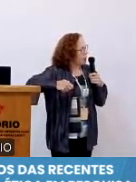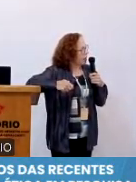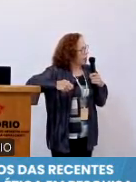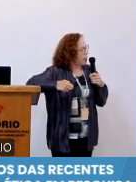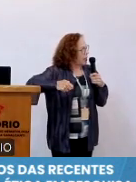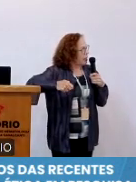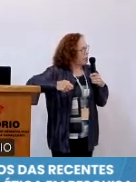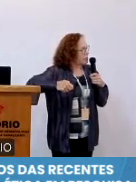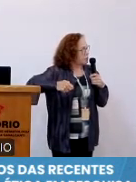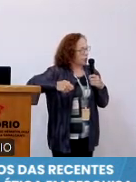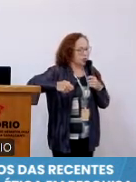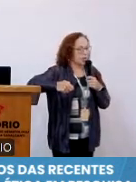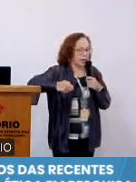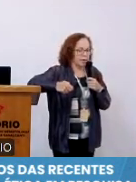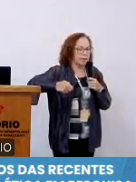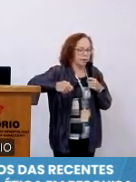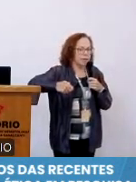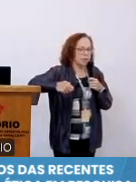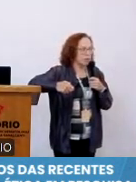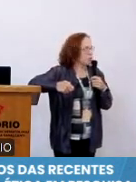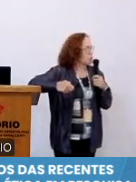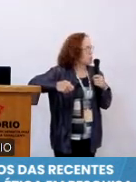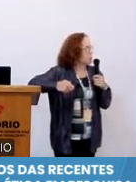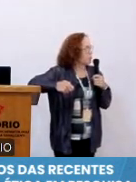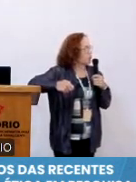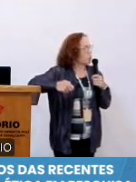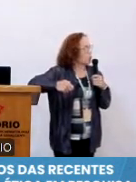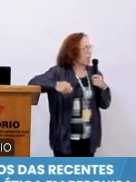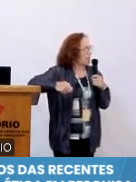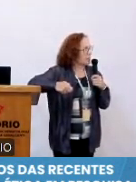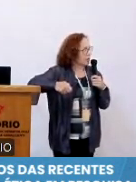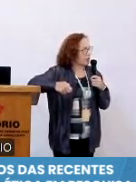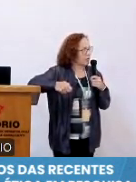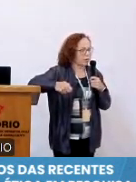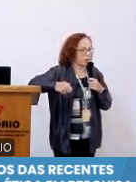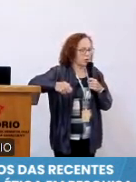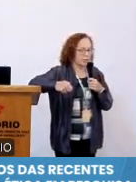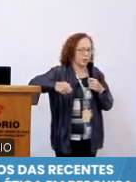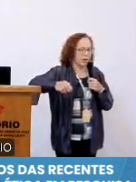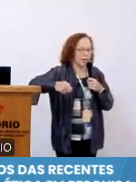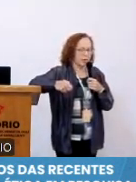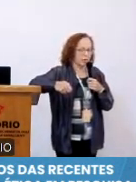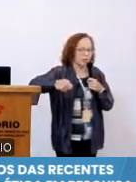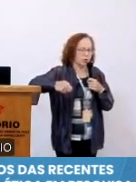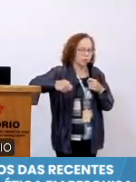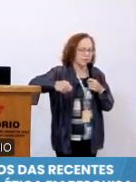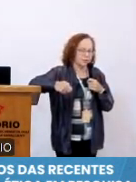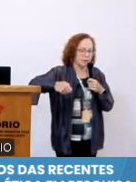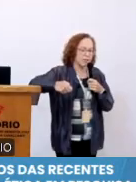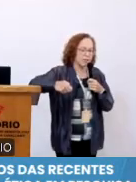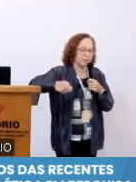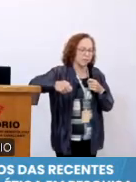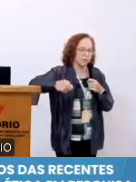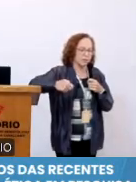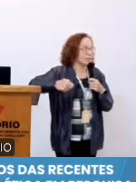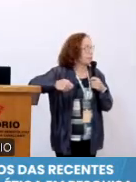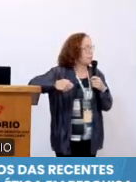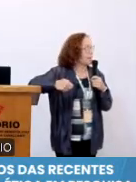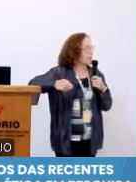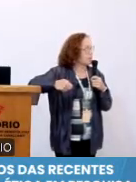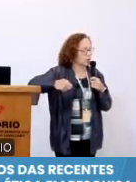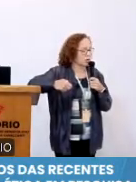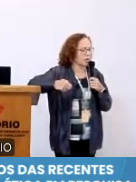então, pode ser em 30 dias úteis, que pode mudar, se houve essa prorrogação, uma suspensão